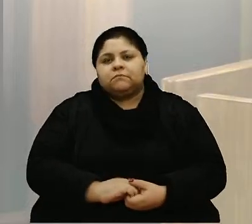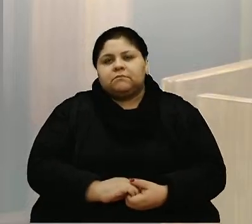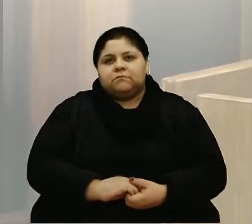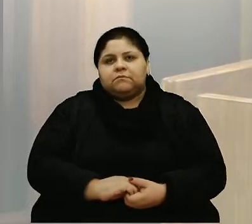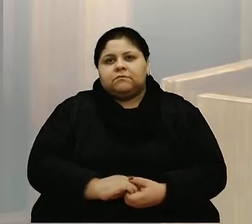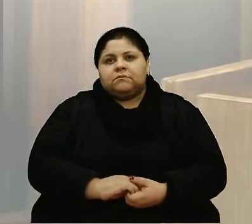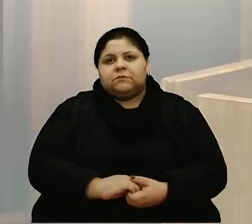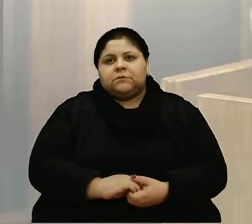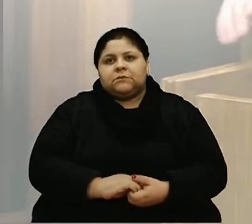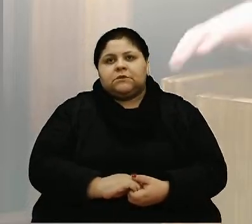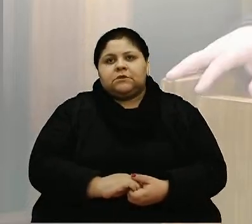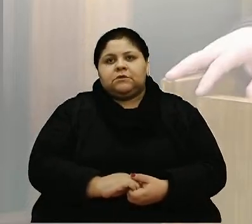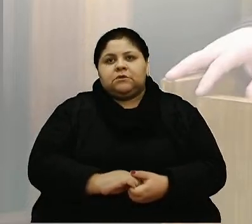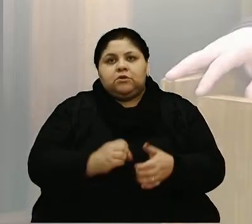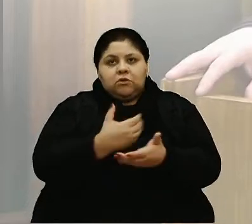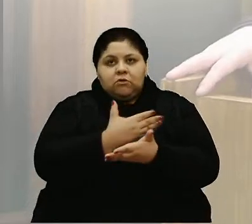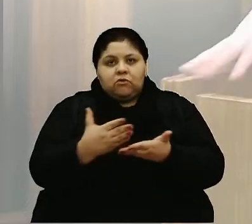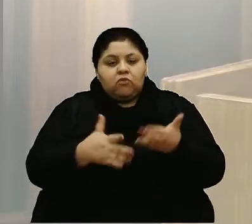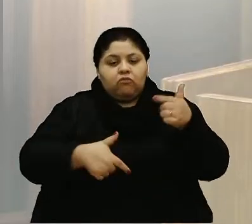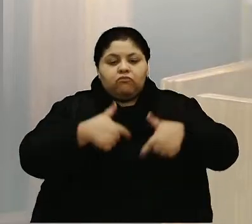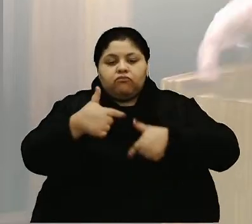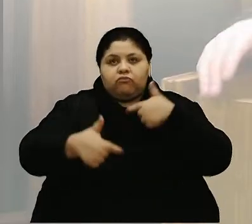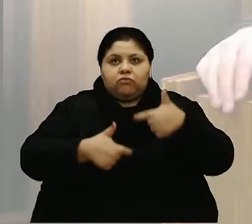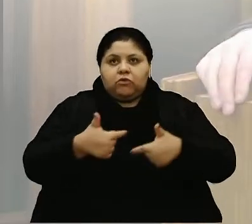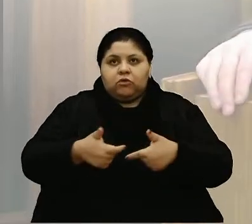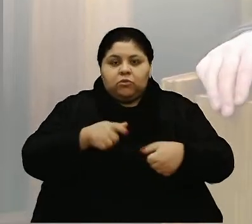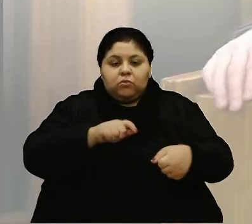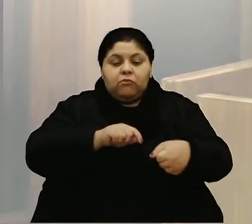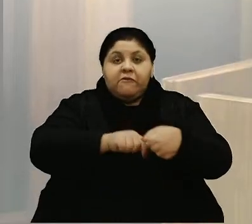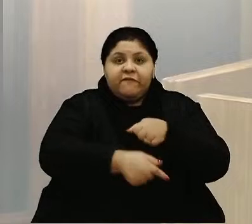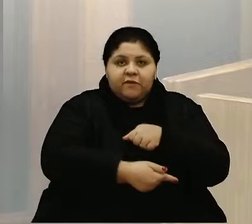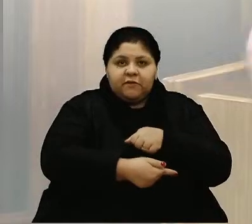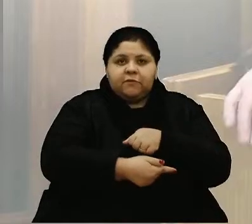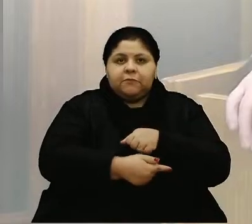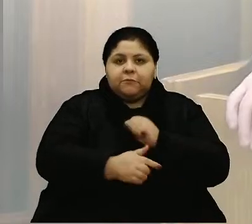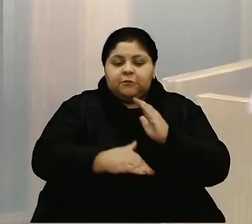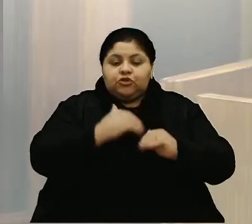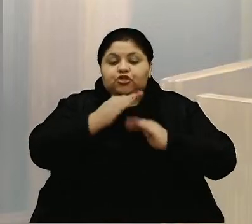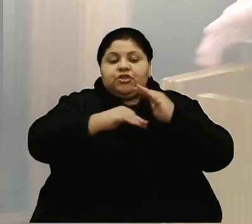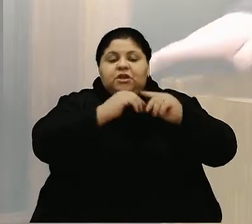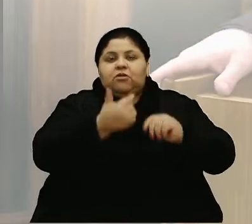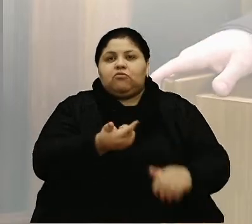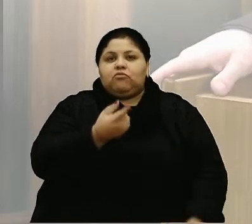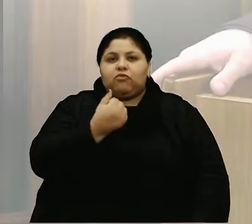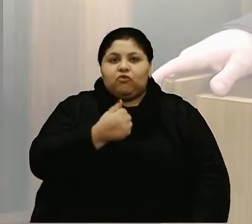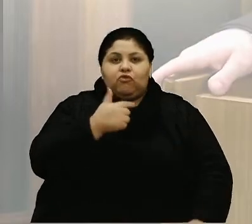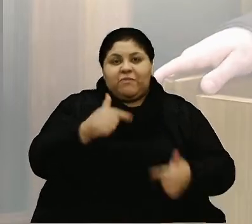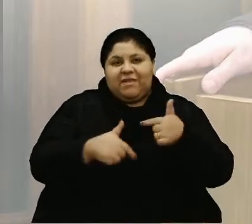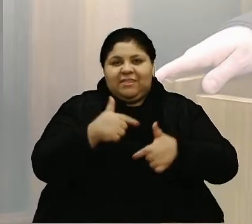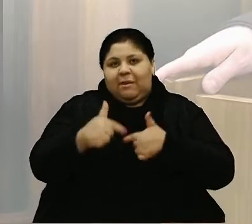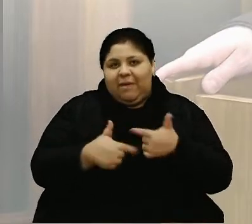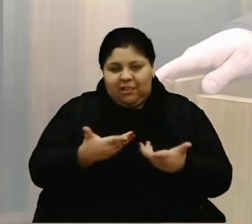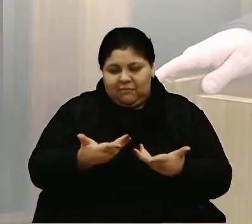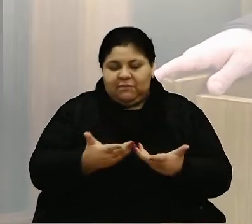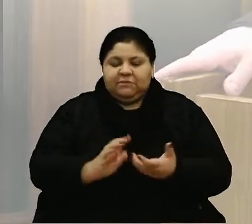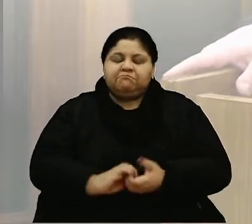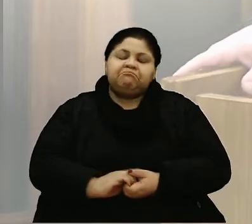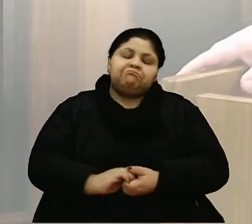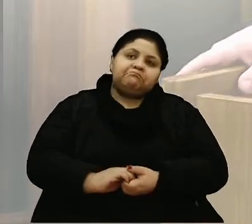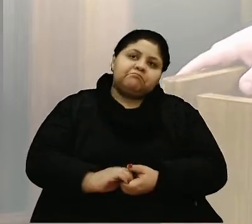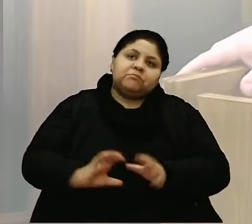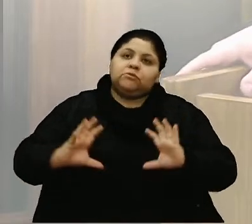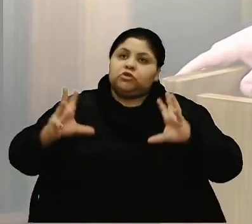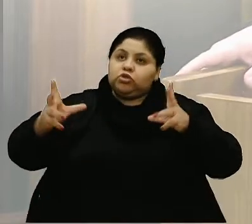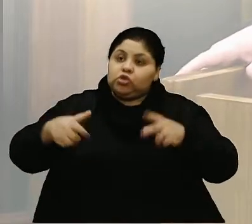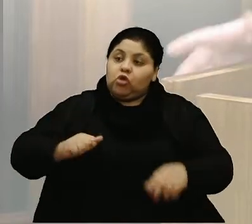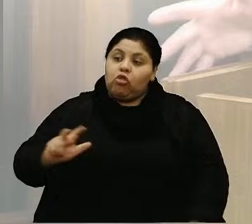a empregabilidade, traz o investimento, gera economia, gera emprego, então todos os